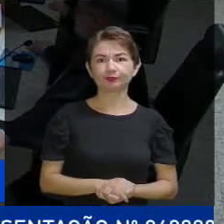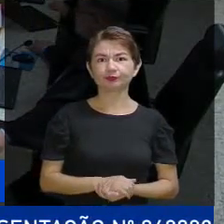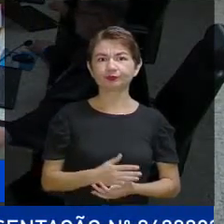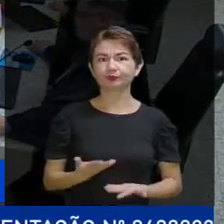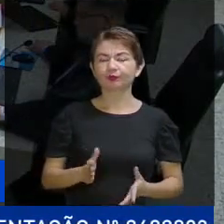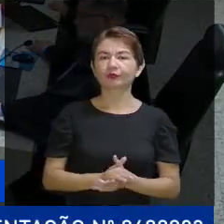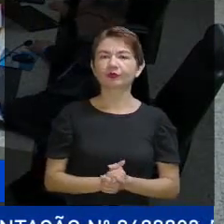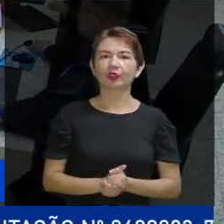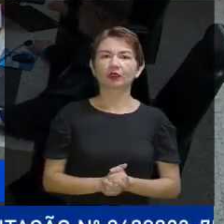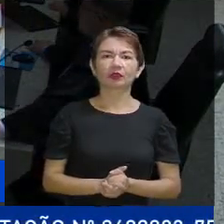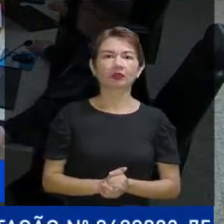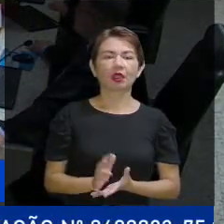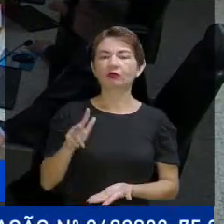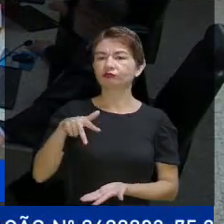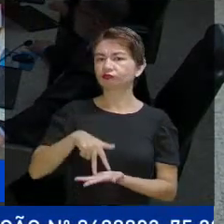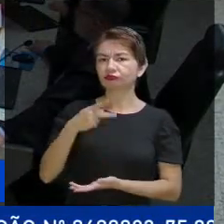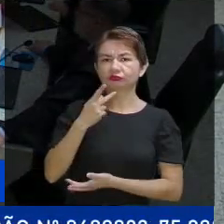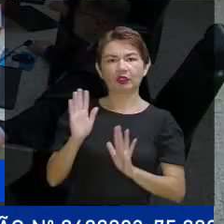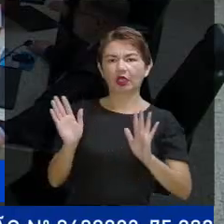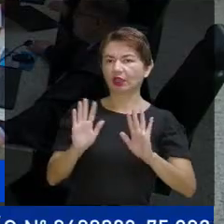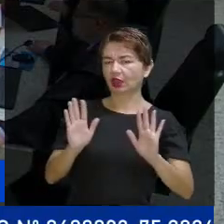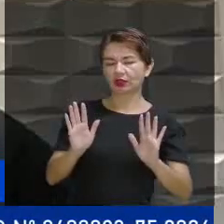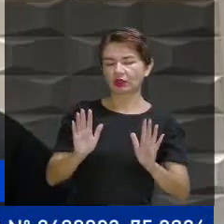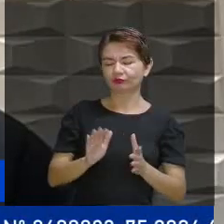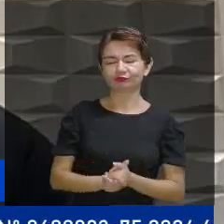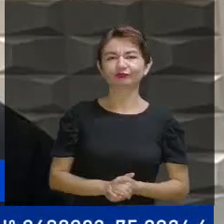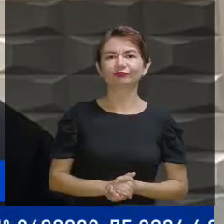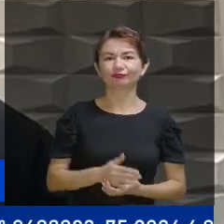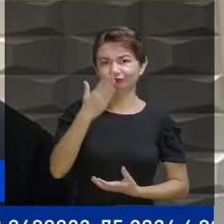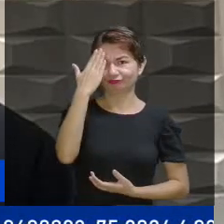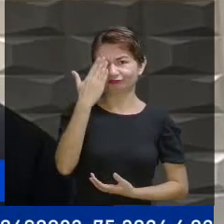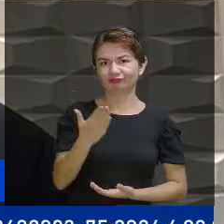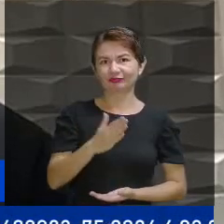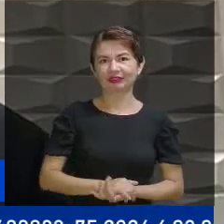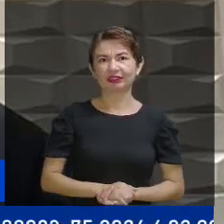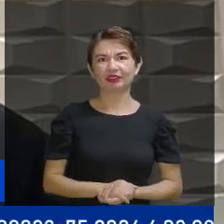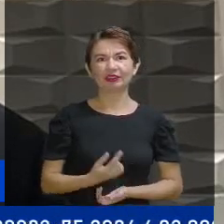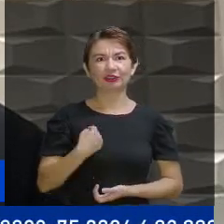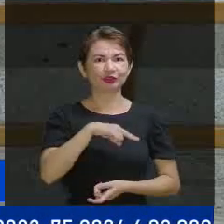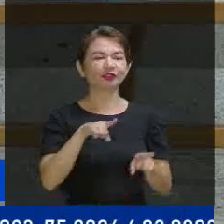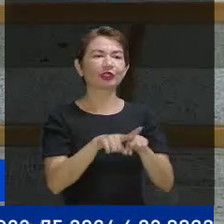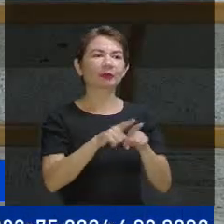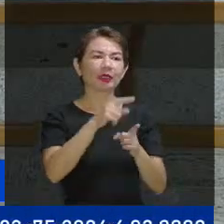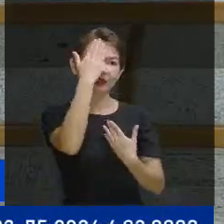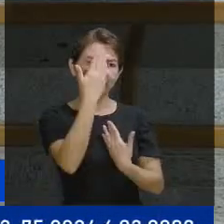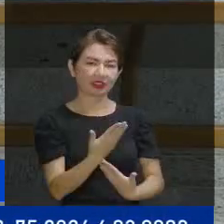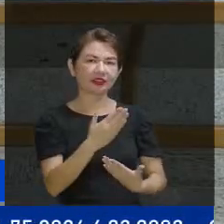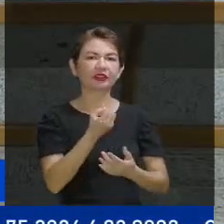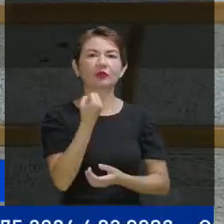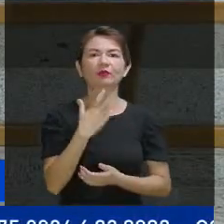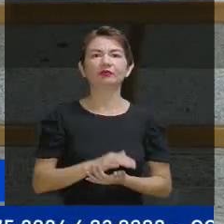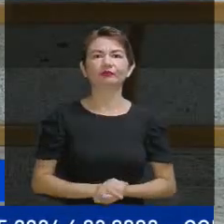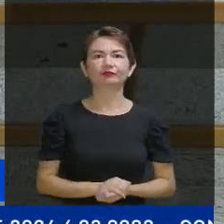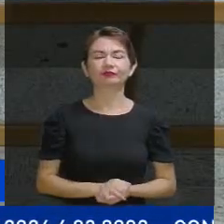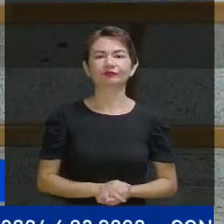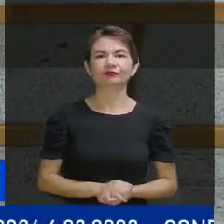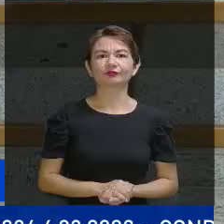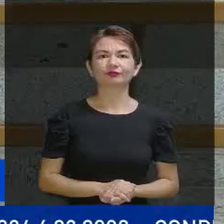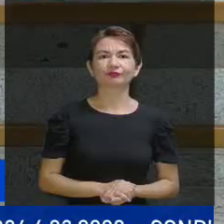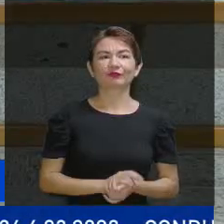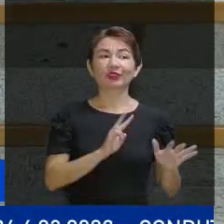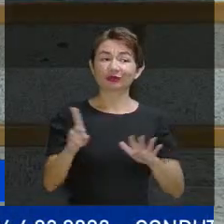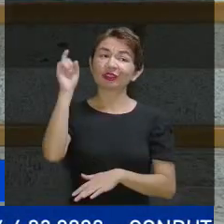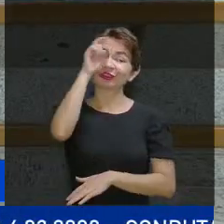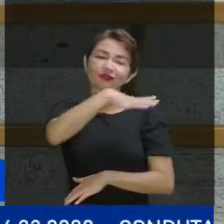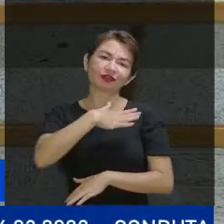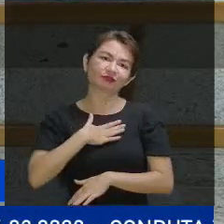Tanto abro mão da sustentação, senhor presidente. Muitíssimo obrigado. Nós também agradecemos. Foi uma semana, para mim,